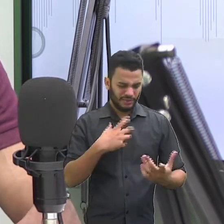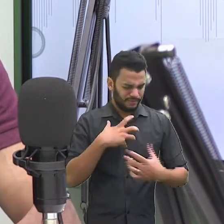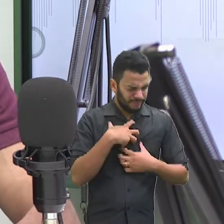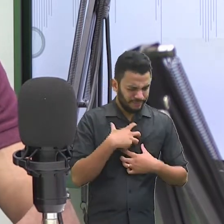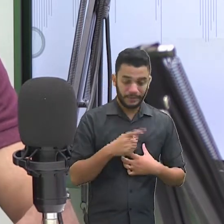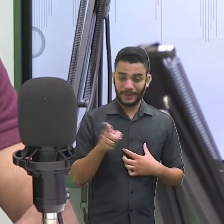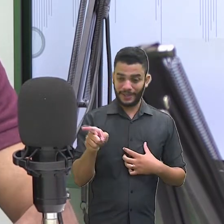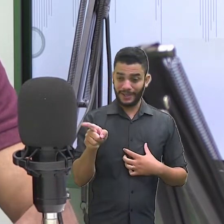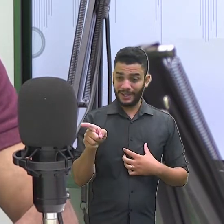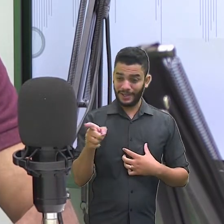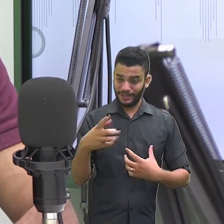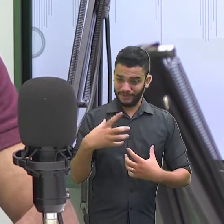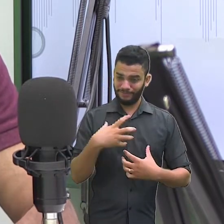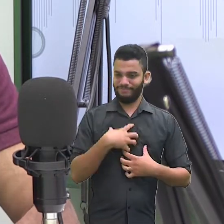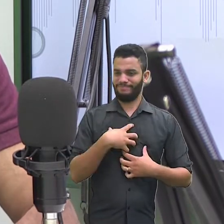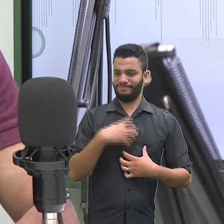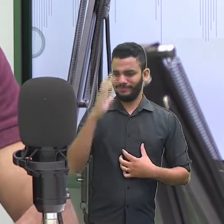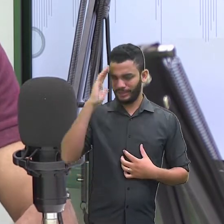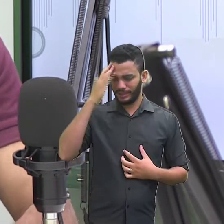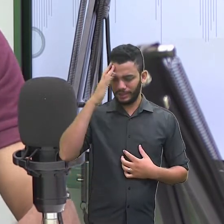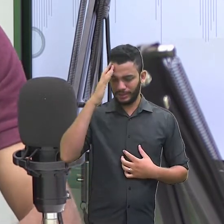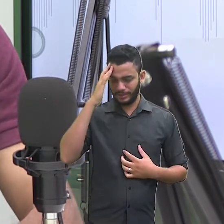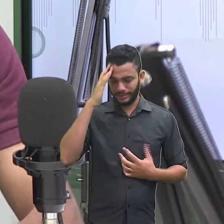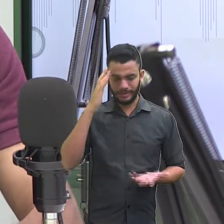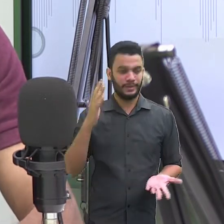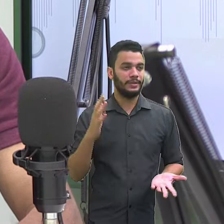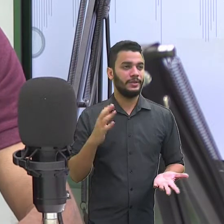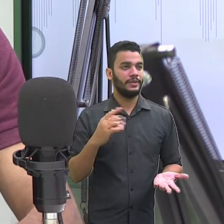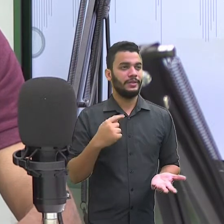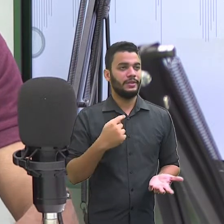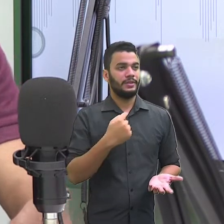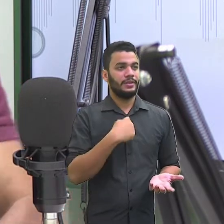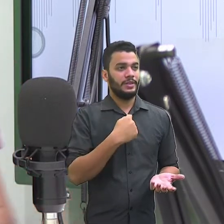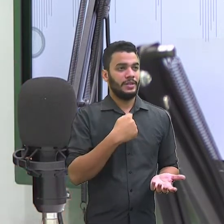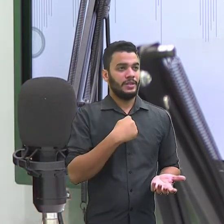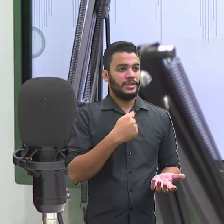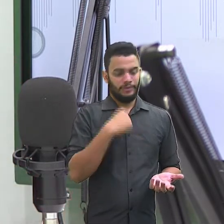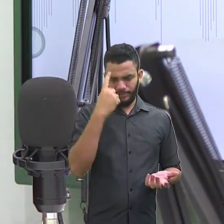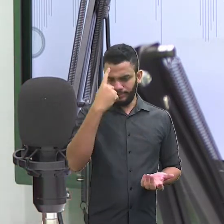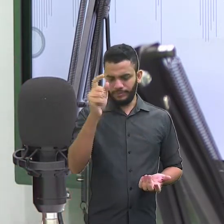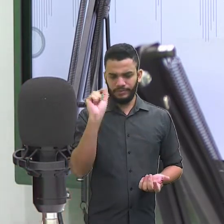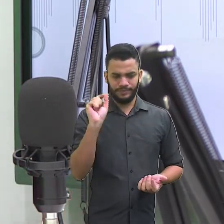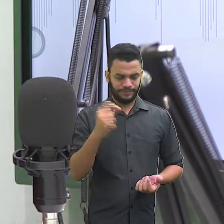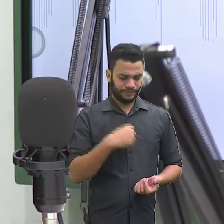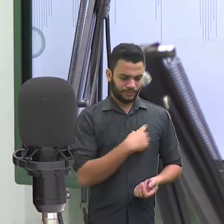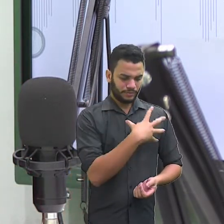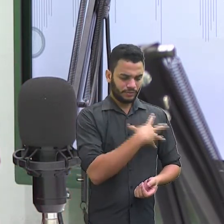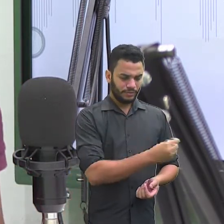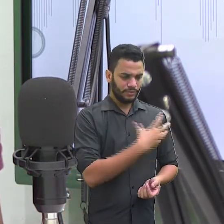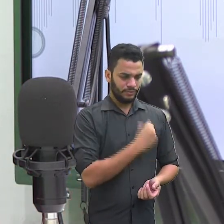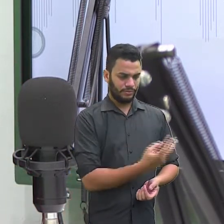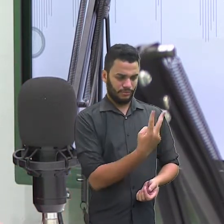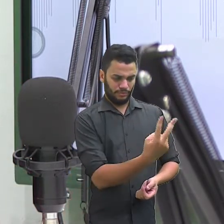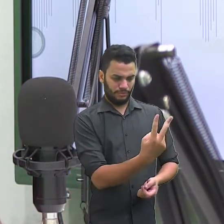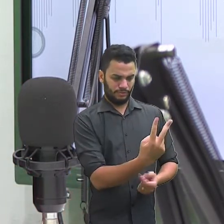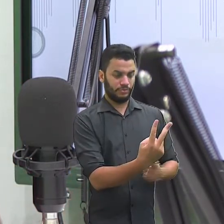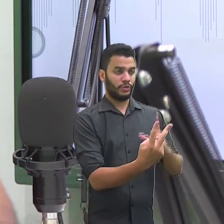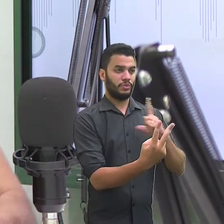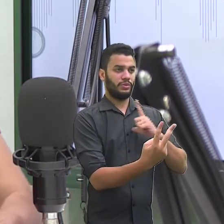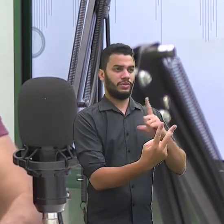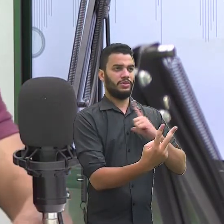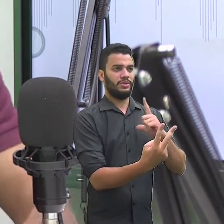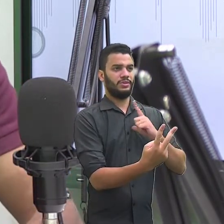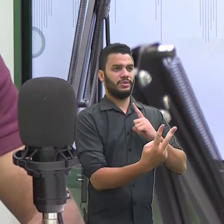eu estava errado. Não é demérito para mim, eu sou pai. Não é demérito para mim me dirigir a uma de minhas filhas e dizer, filha,